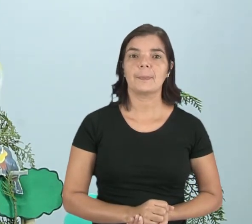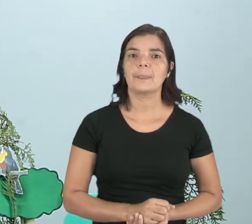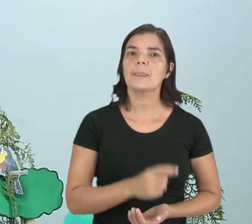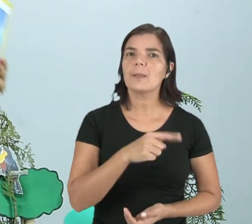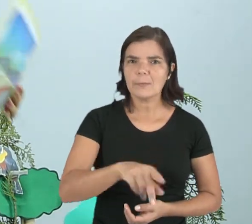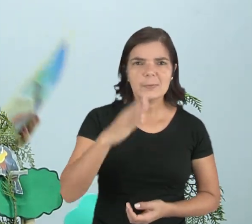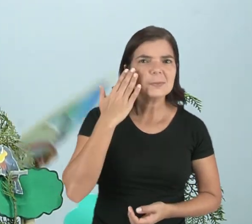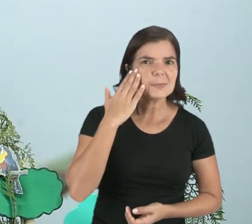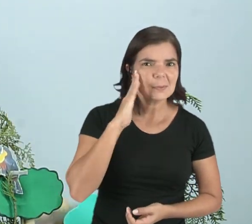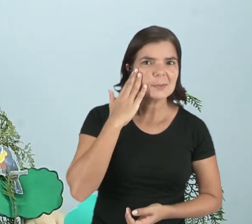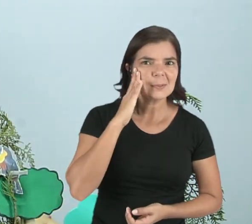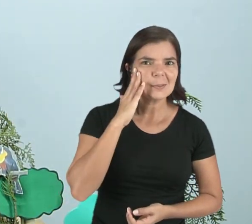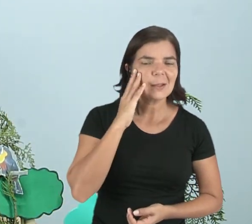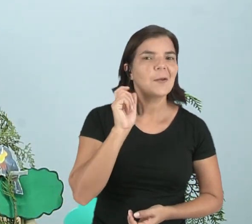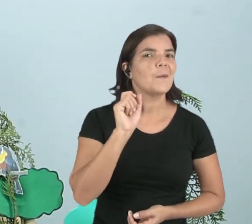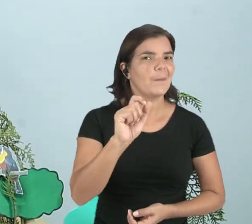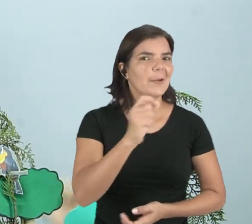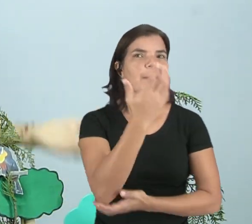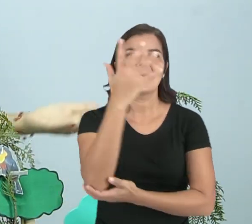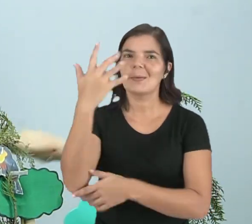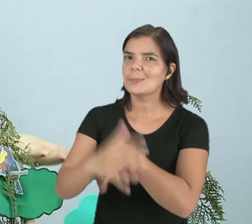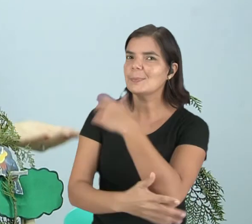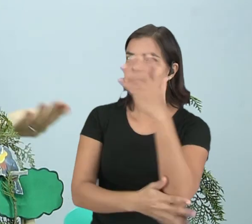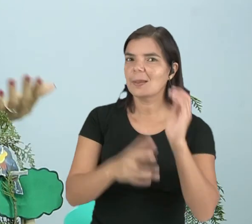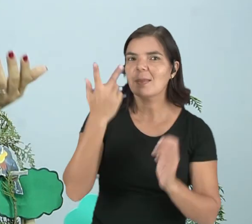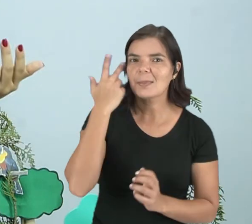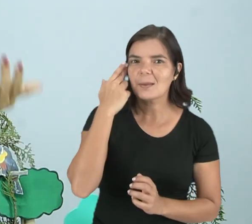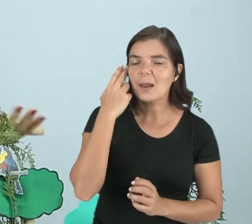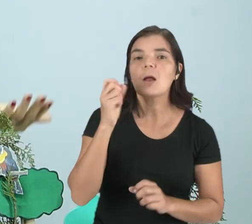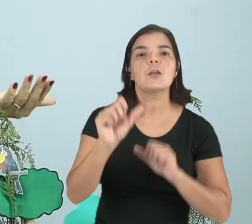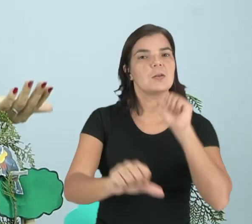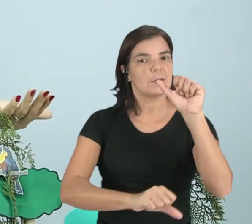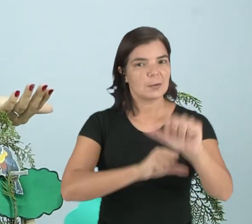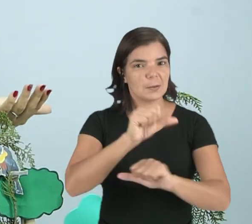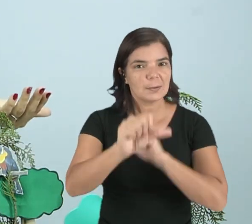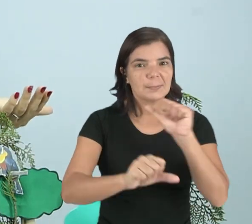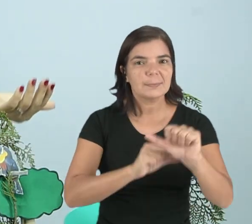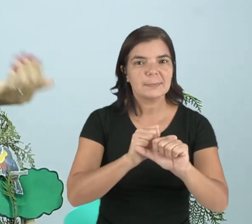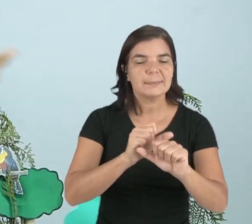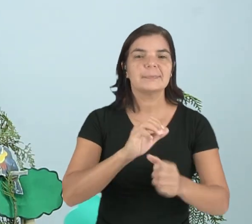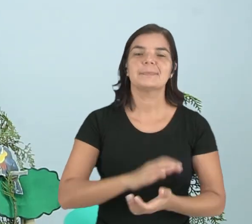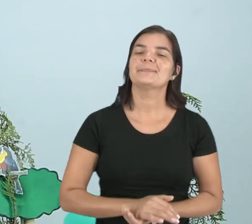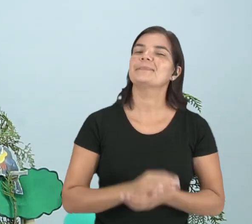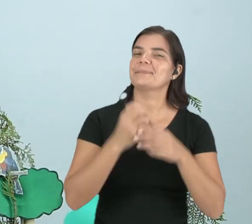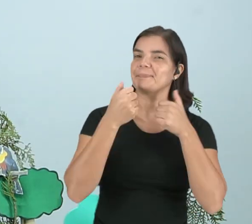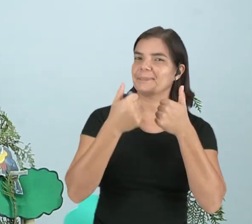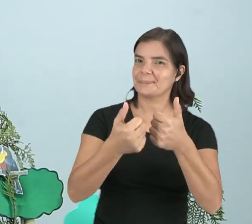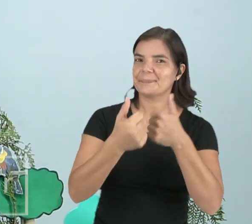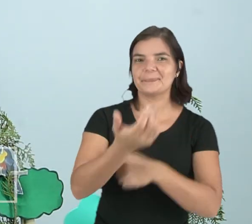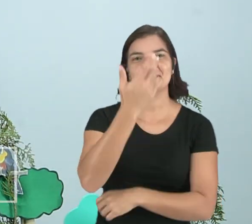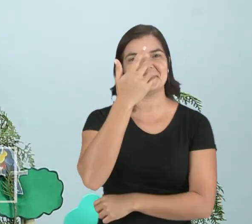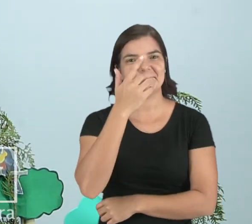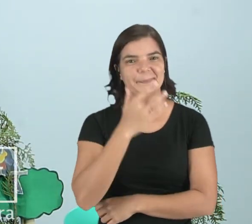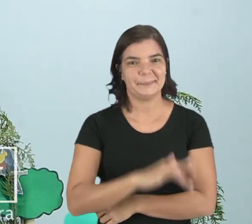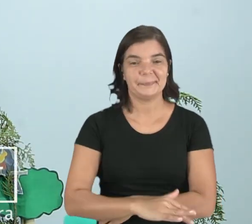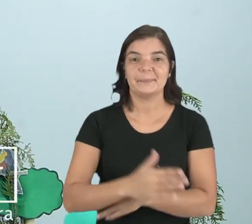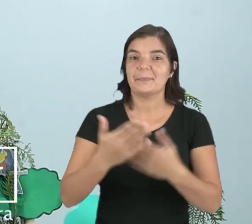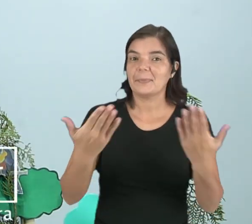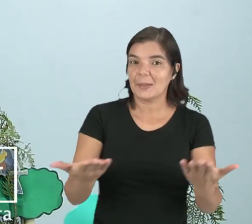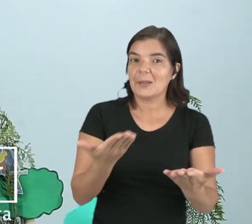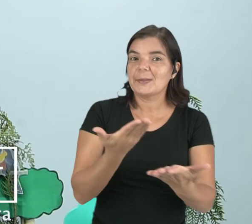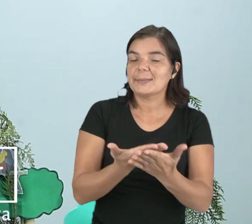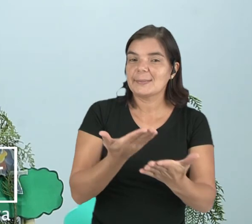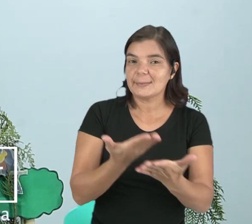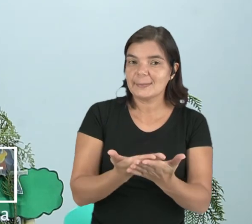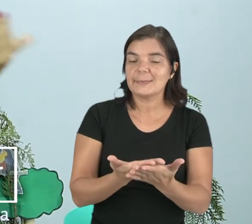Vocês compreenderam o que é paisagem natural e paisagem modificada? Muito bem, crianças. A nossa aula